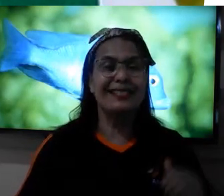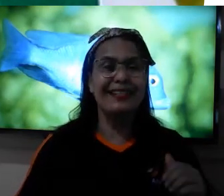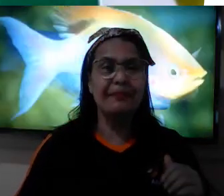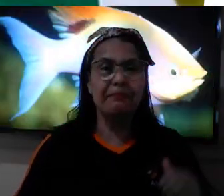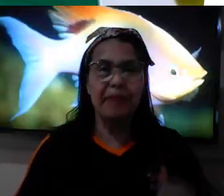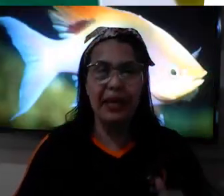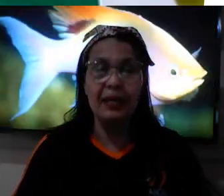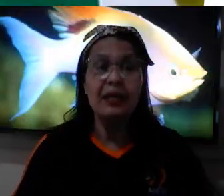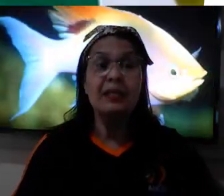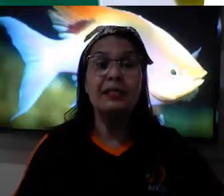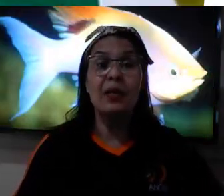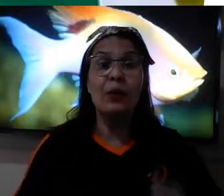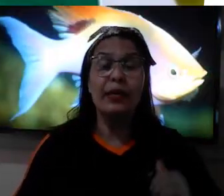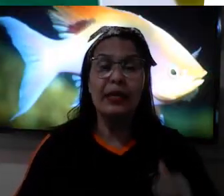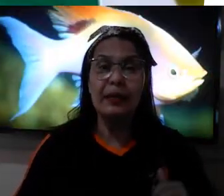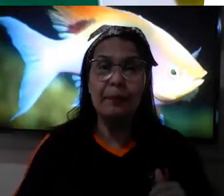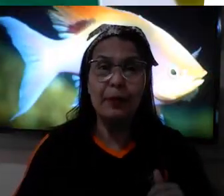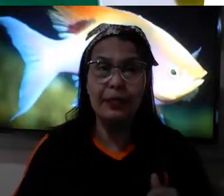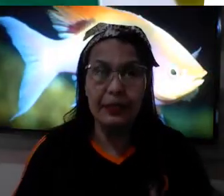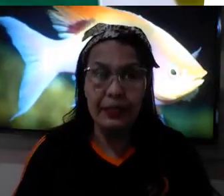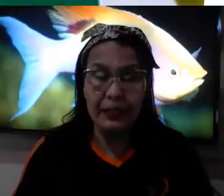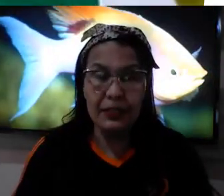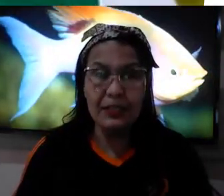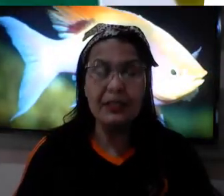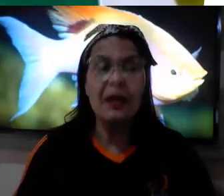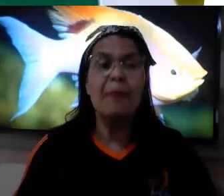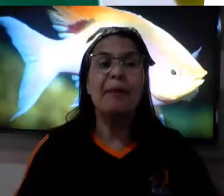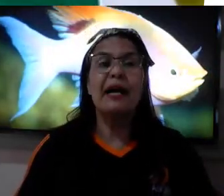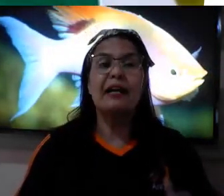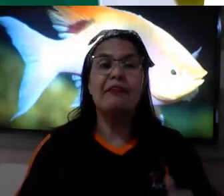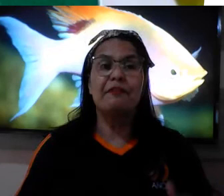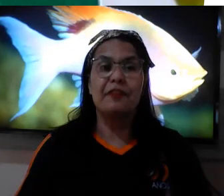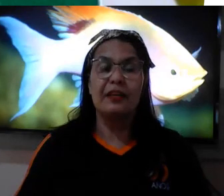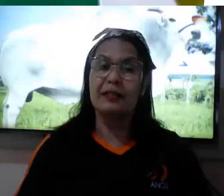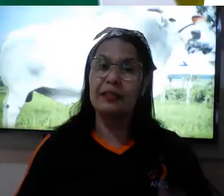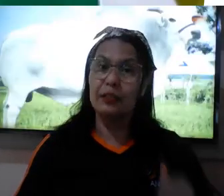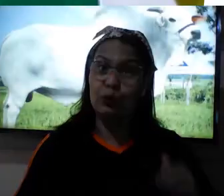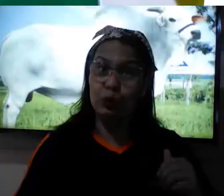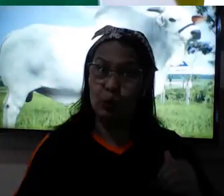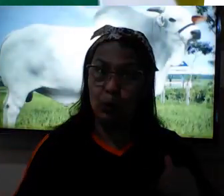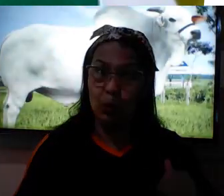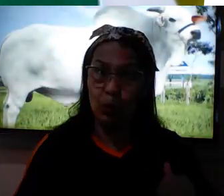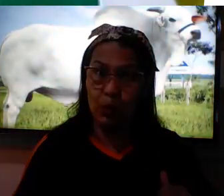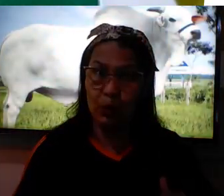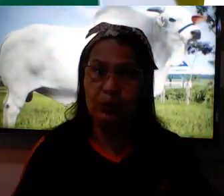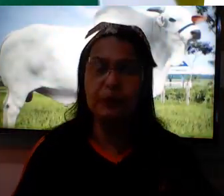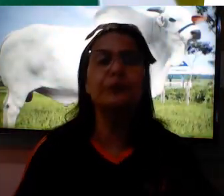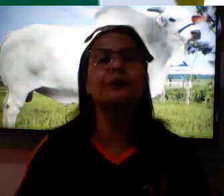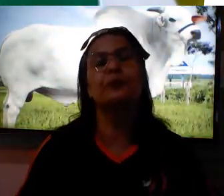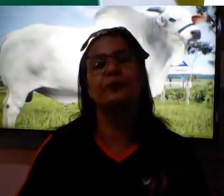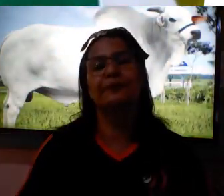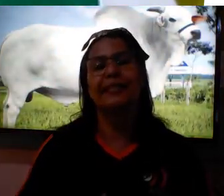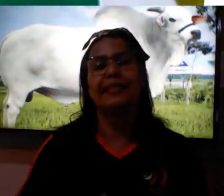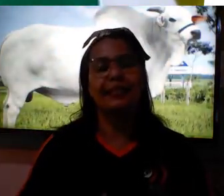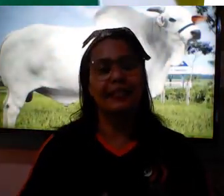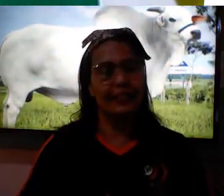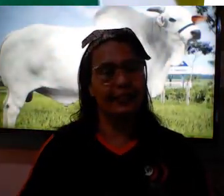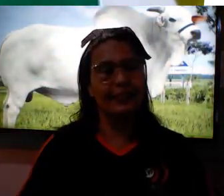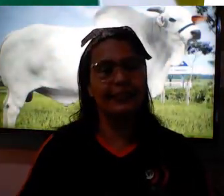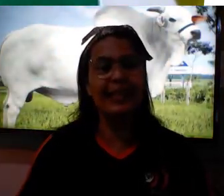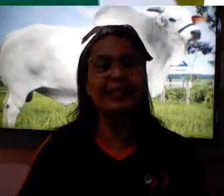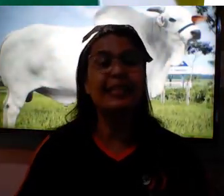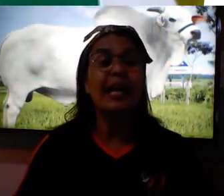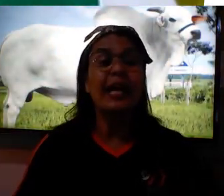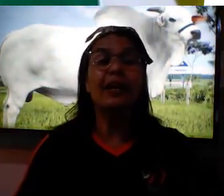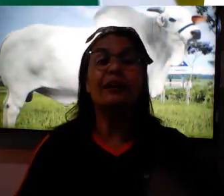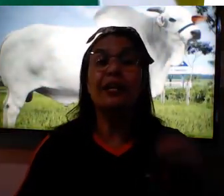eles também são importantes para a vida de todo mundo.